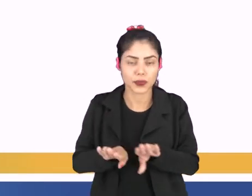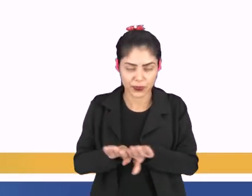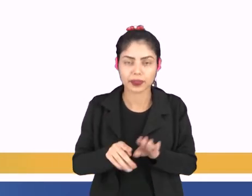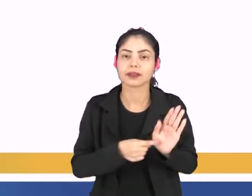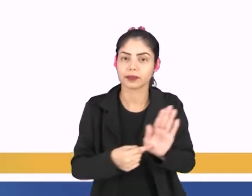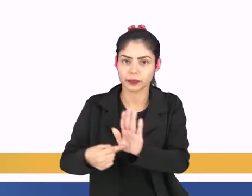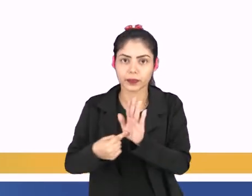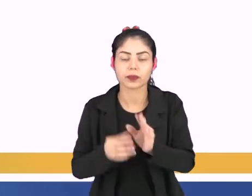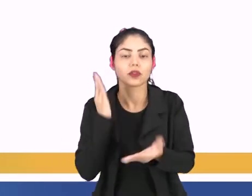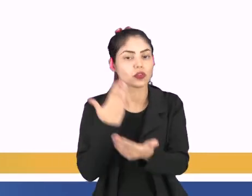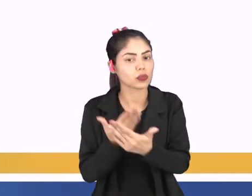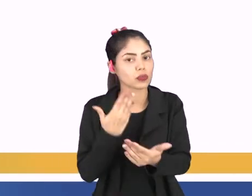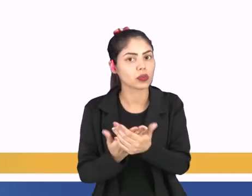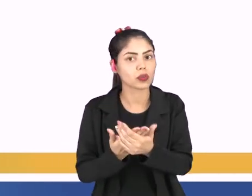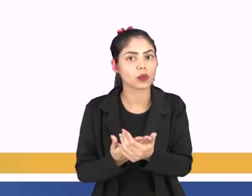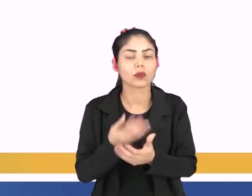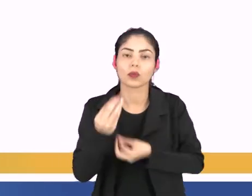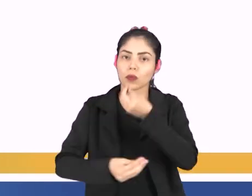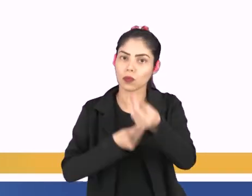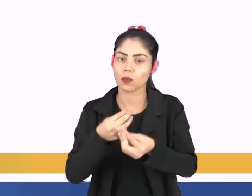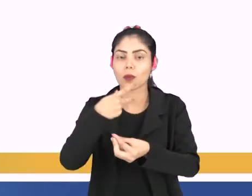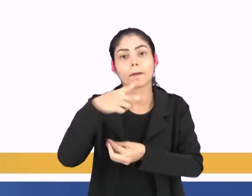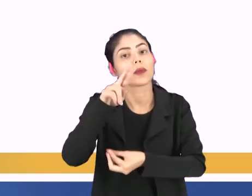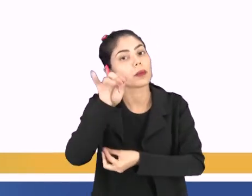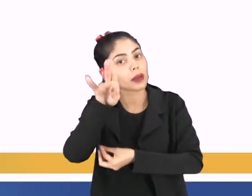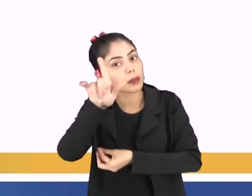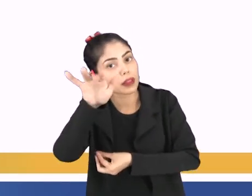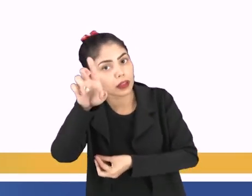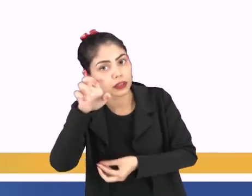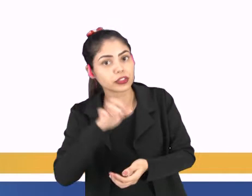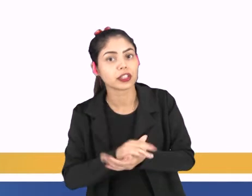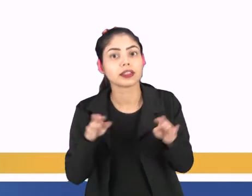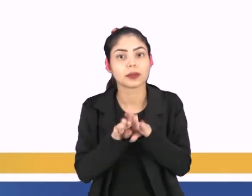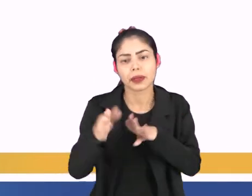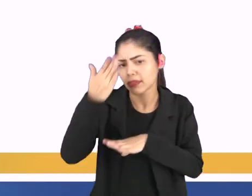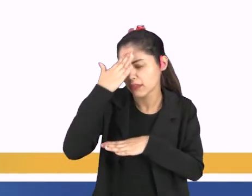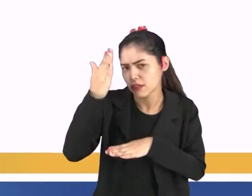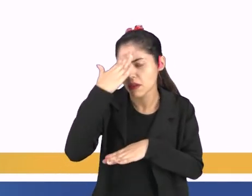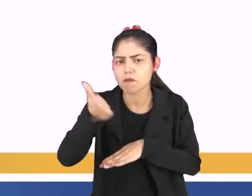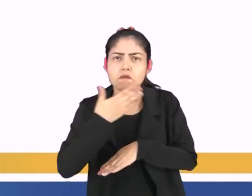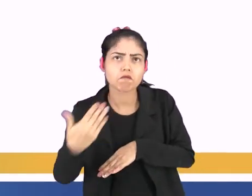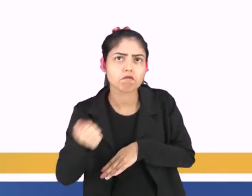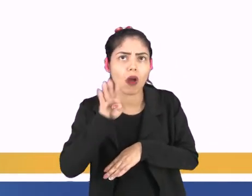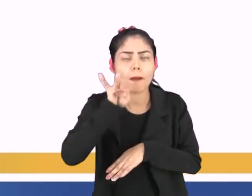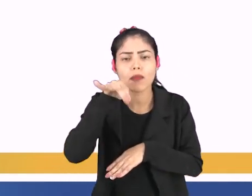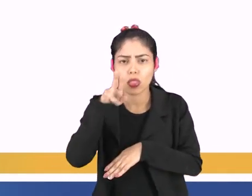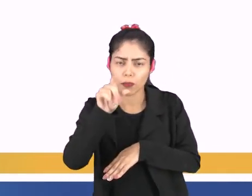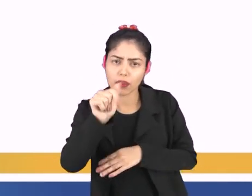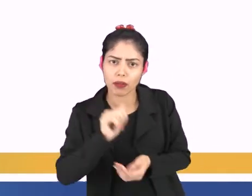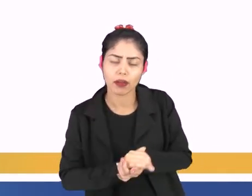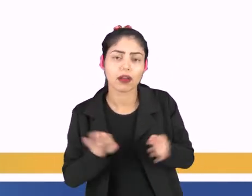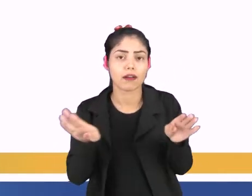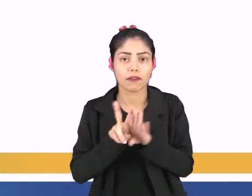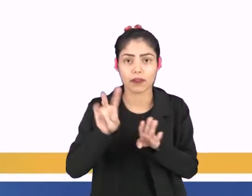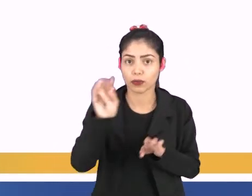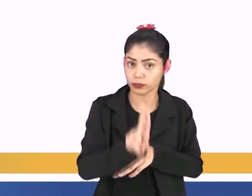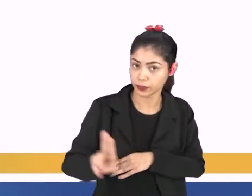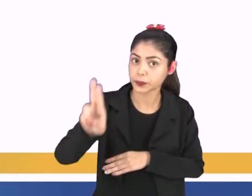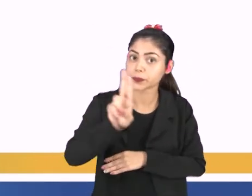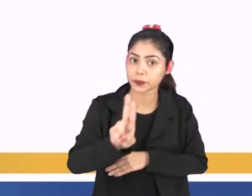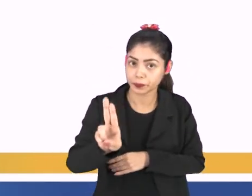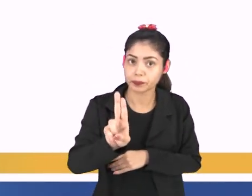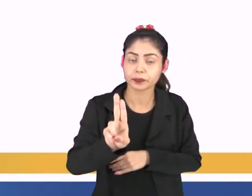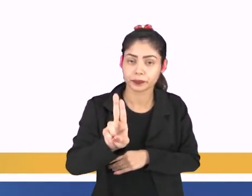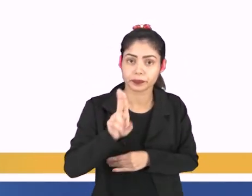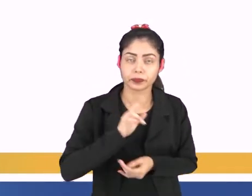na probabilidade. Mas nesse caso, para a gente entendermos o método binomial, nós vamos utilizar essa